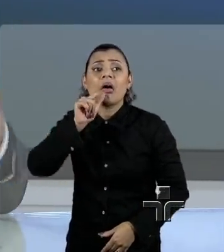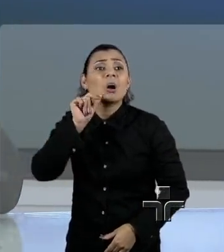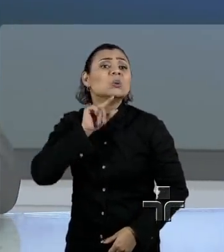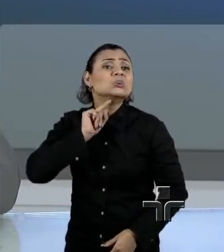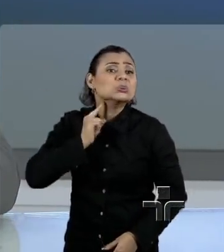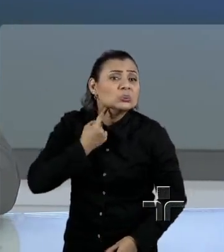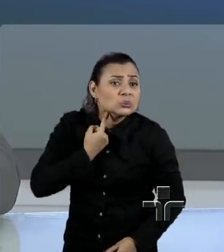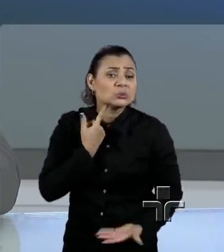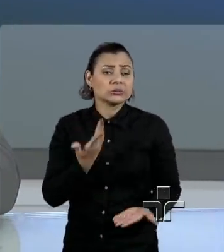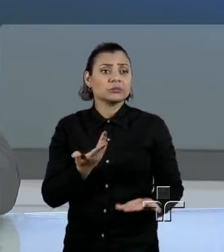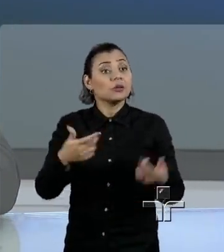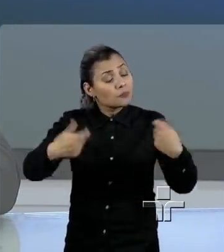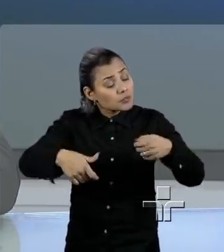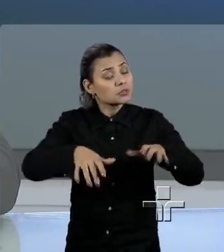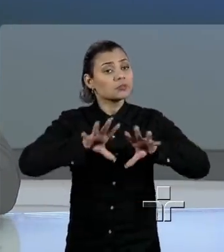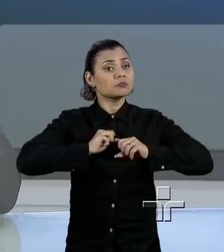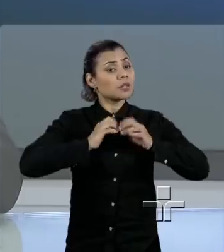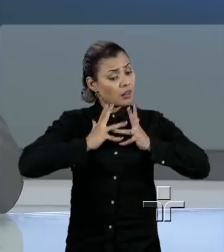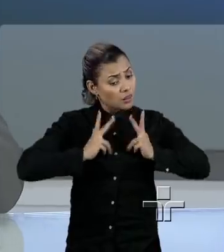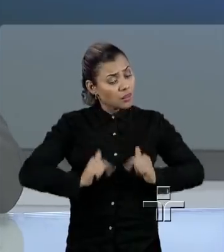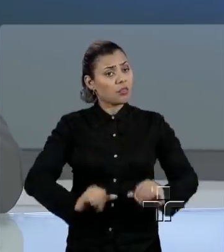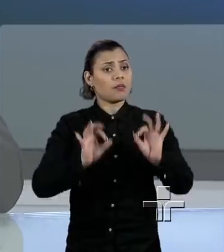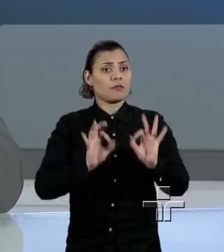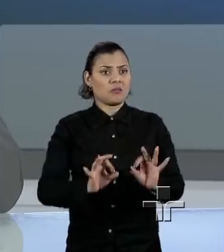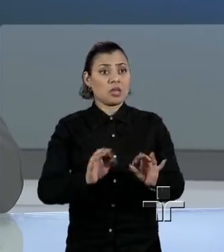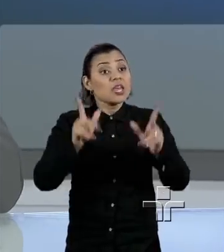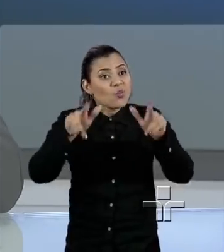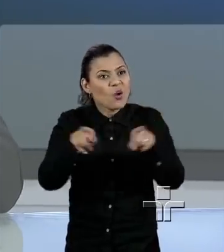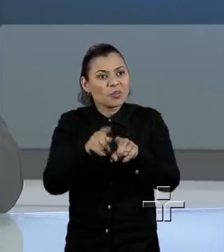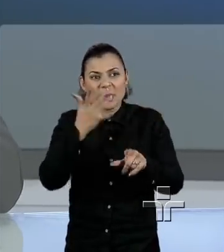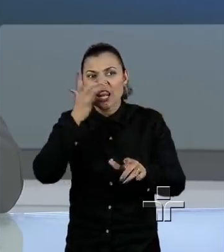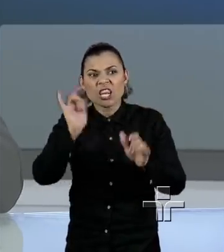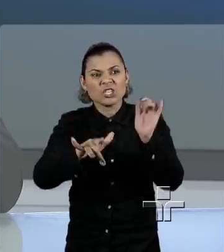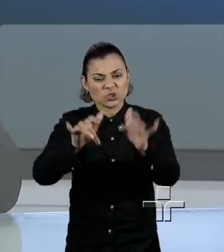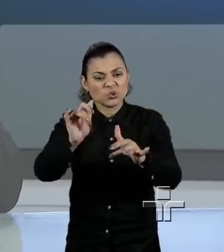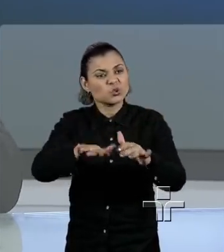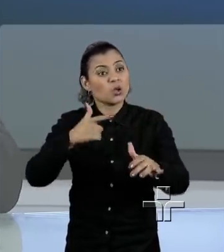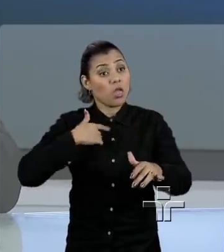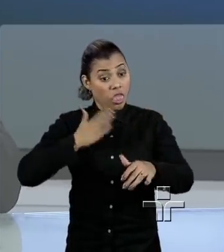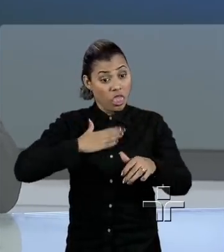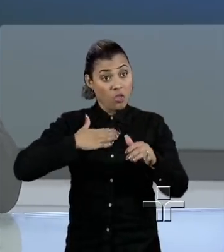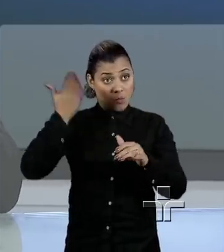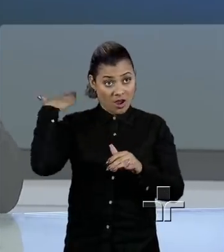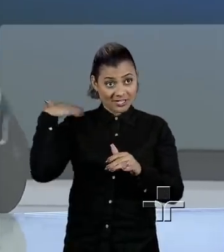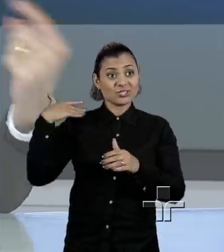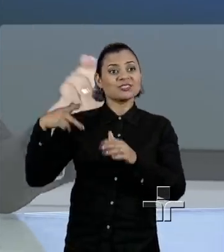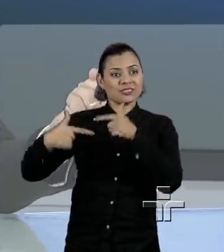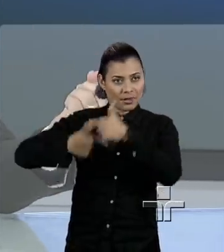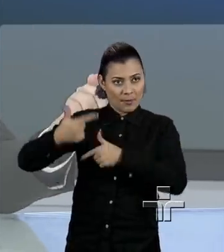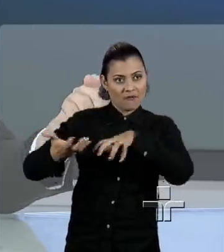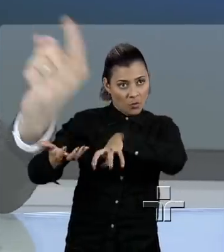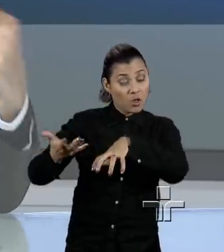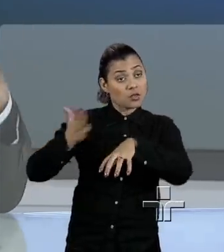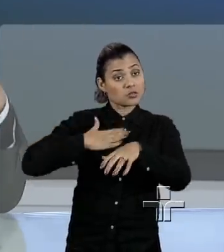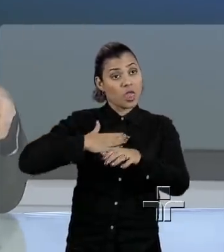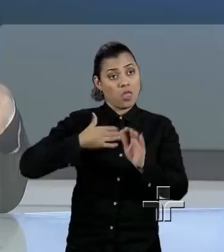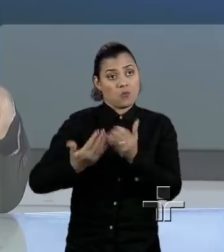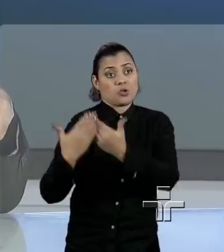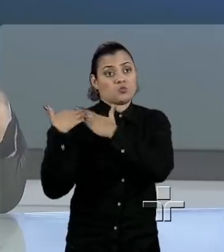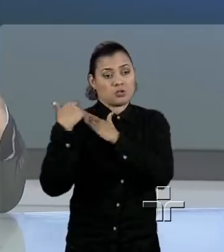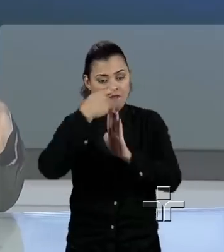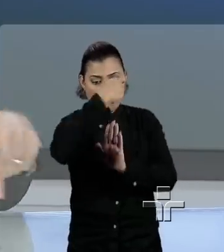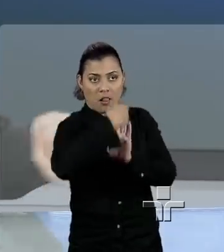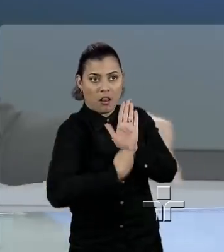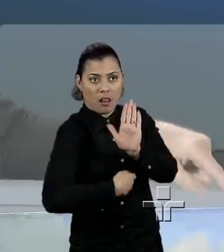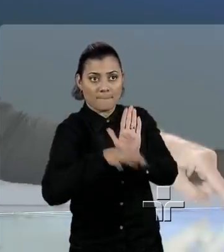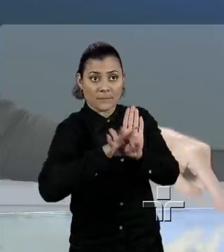tratada. Agora aqui a medida fala de lixões. Eu fui o relator da Política Nacional de Resíduos quando estava no Congresso e essa política era para ser aprovada em